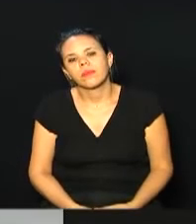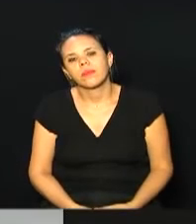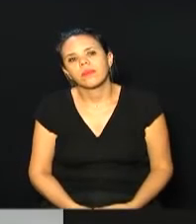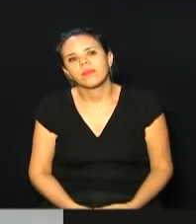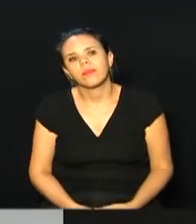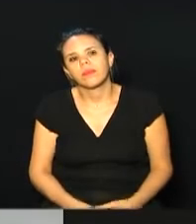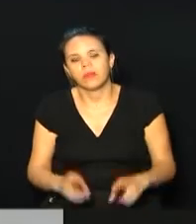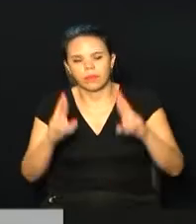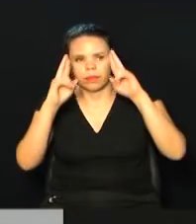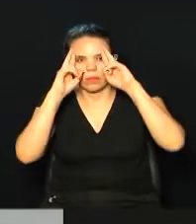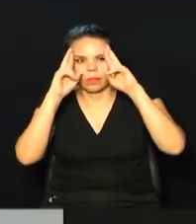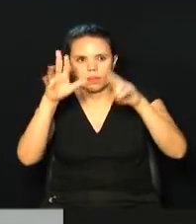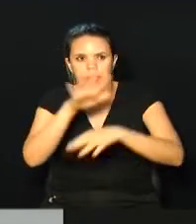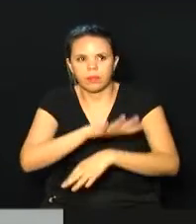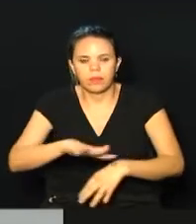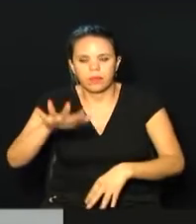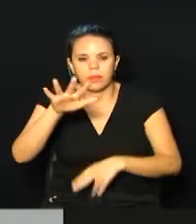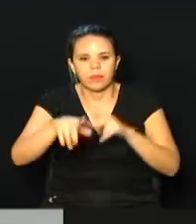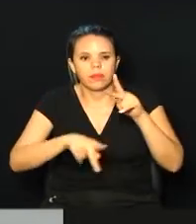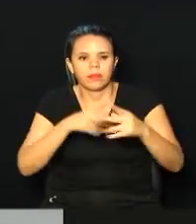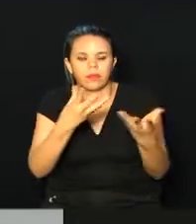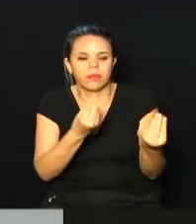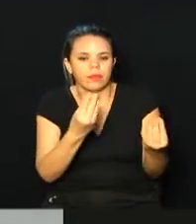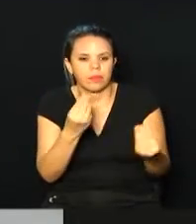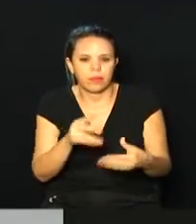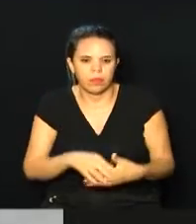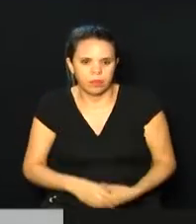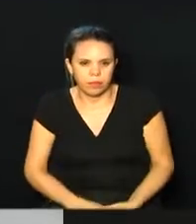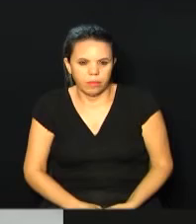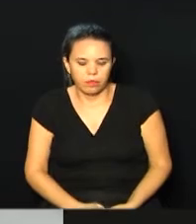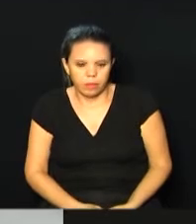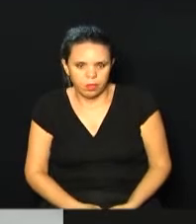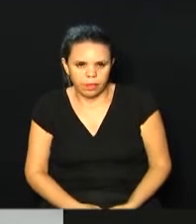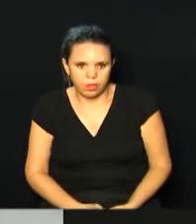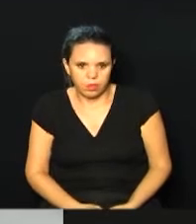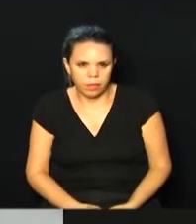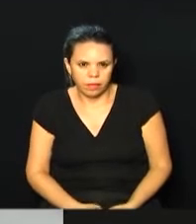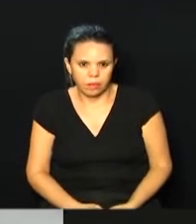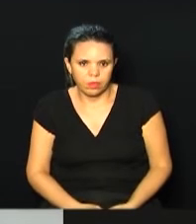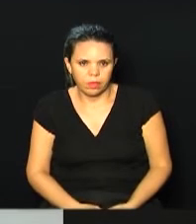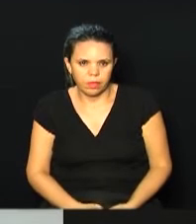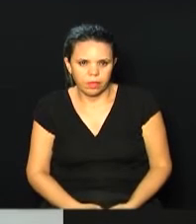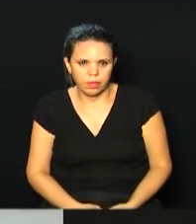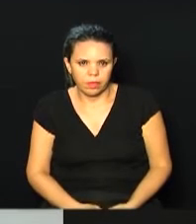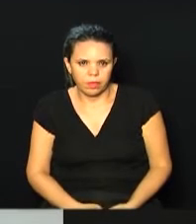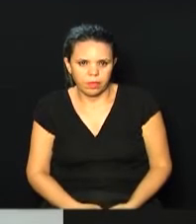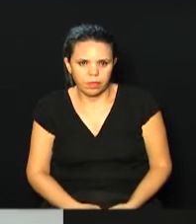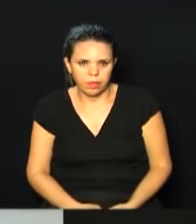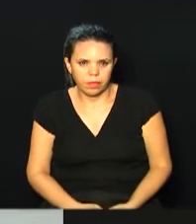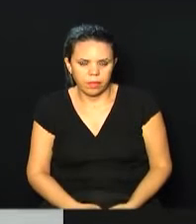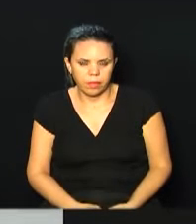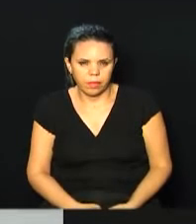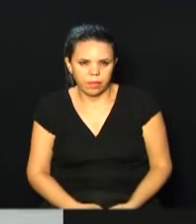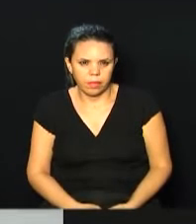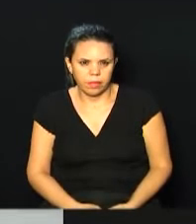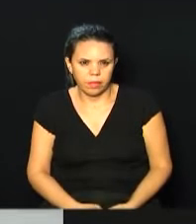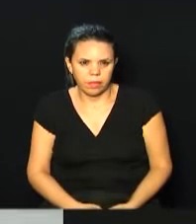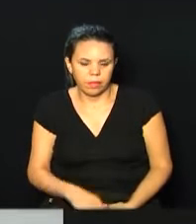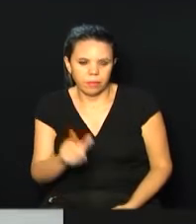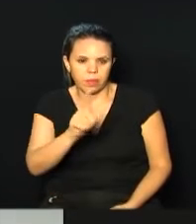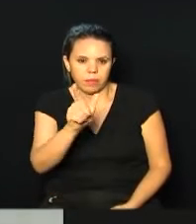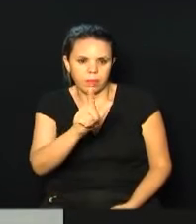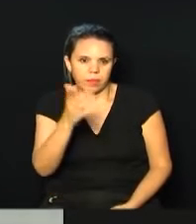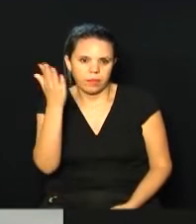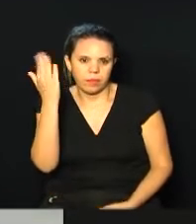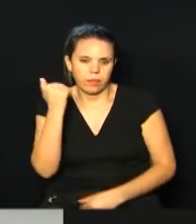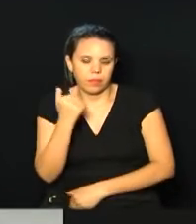cidadania por parte de muitos cidadãos que, claro que sabem